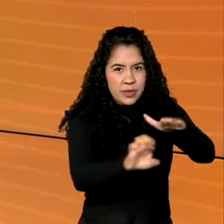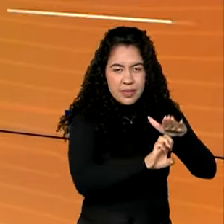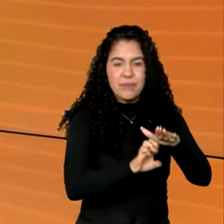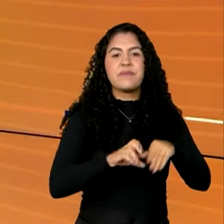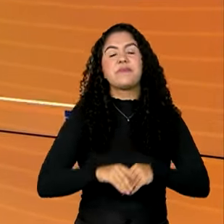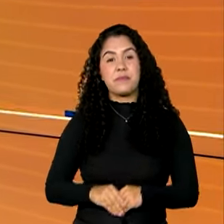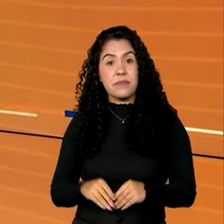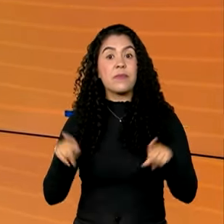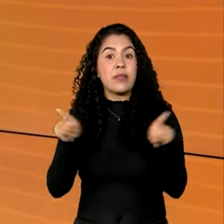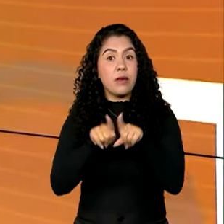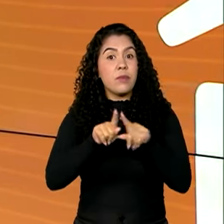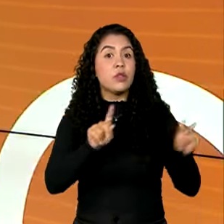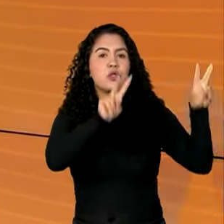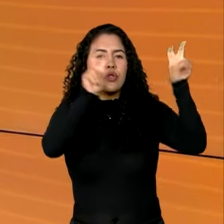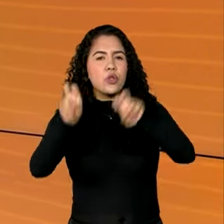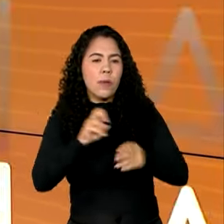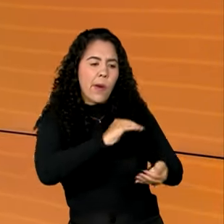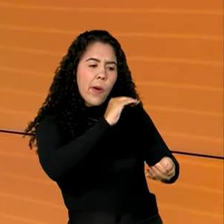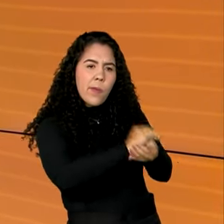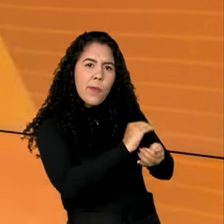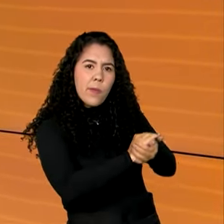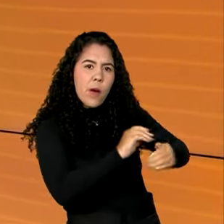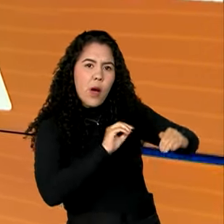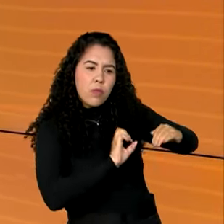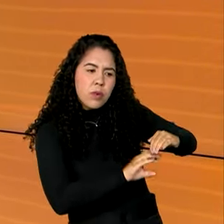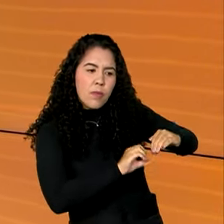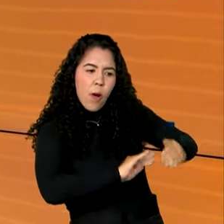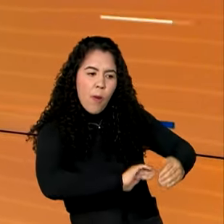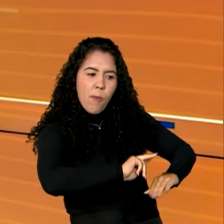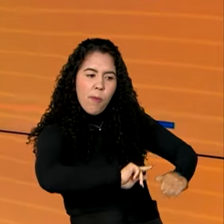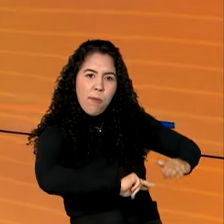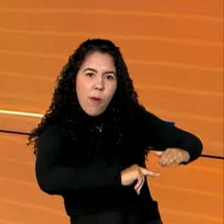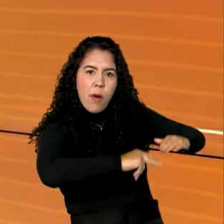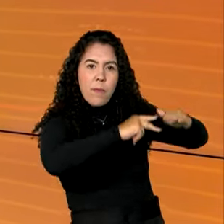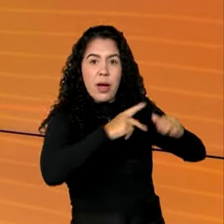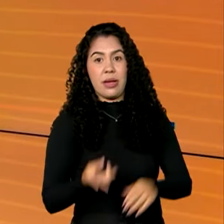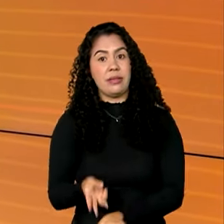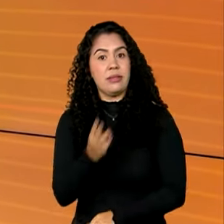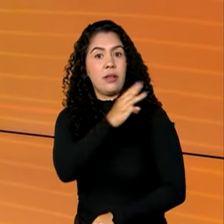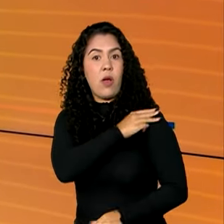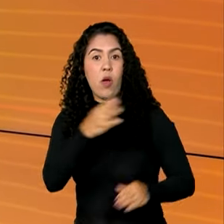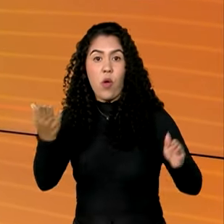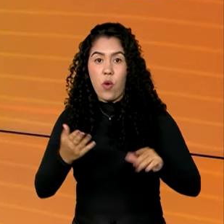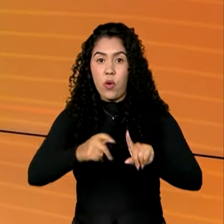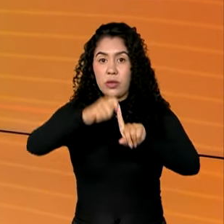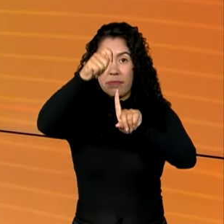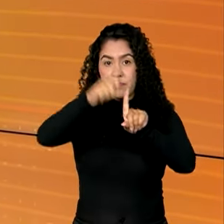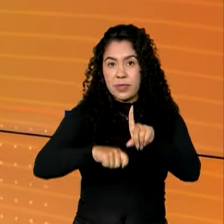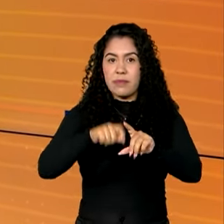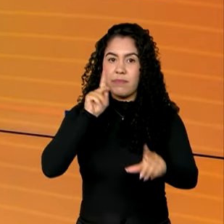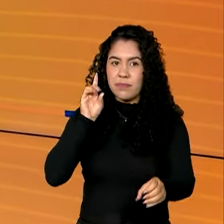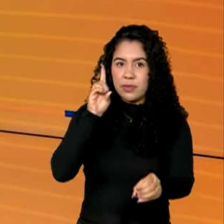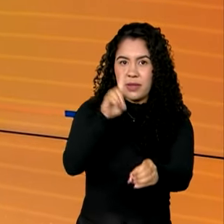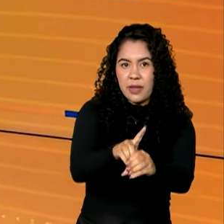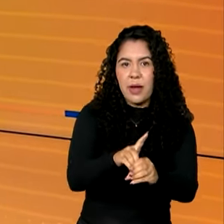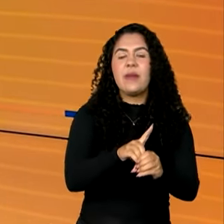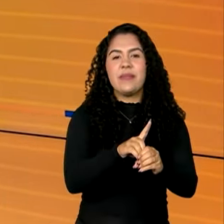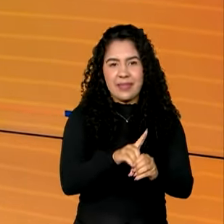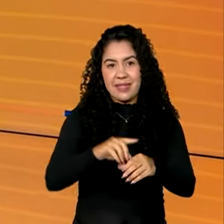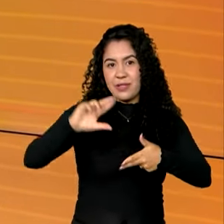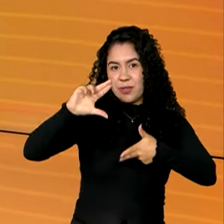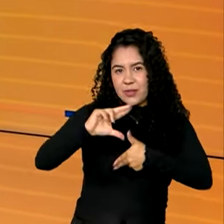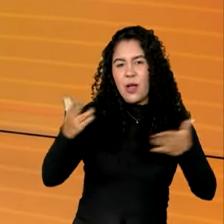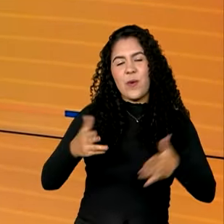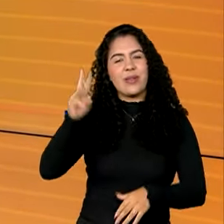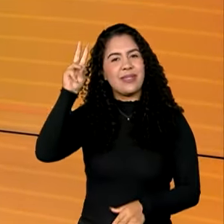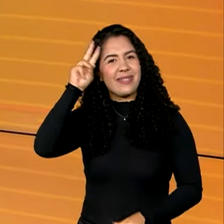veja também, poupança do ensino médio. Começa hoje o pagamento de setembro do programa Pé de Meia.